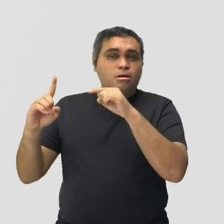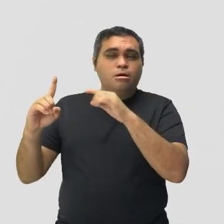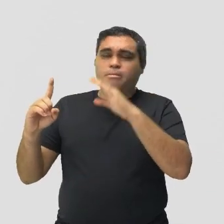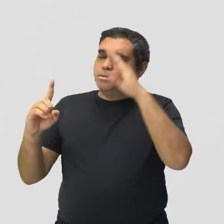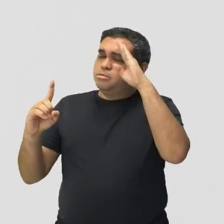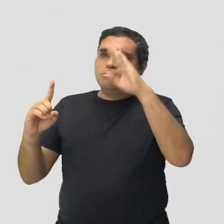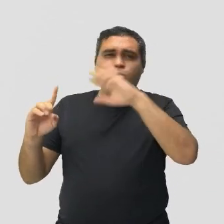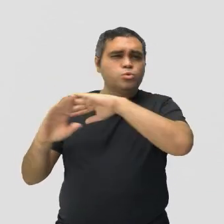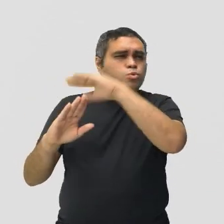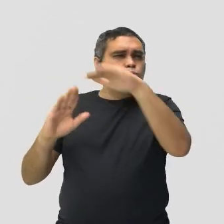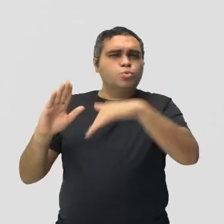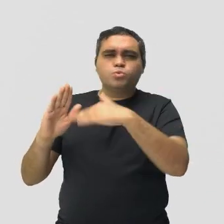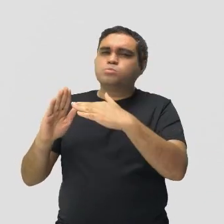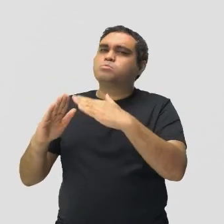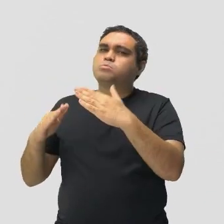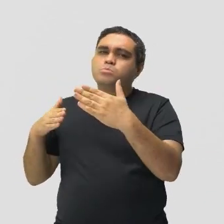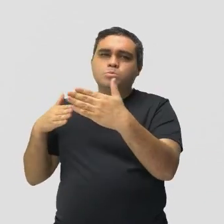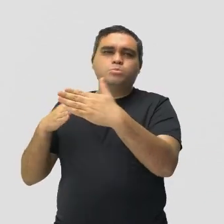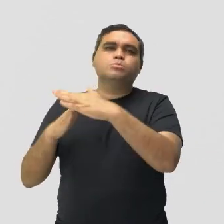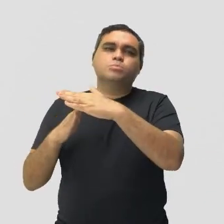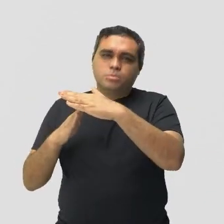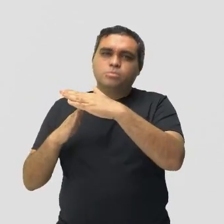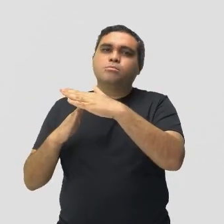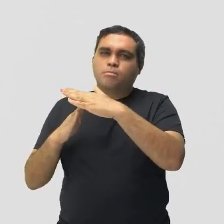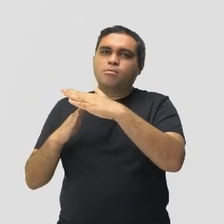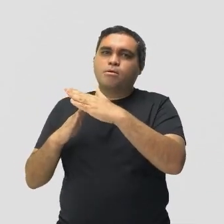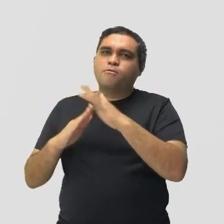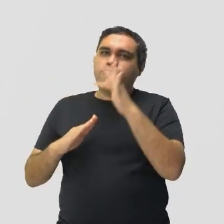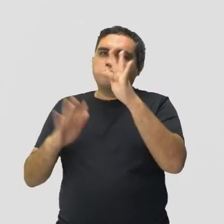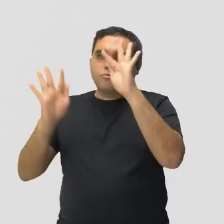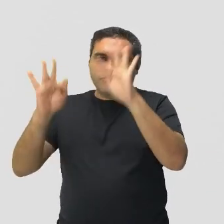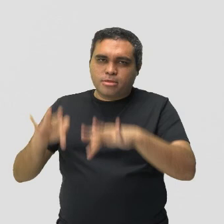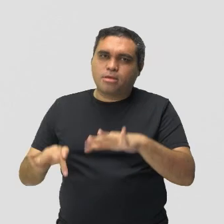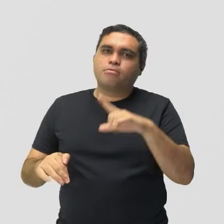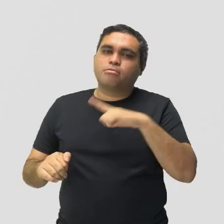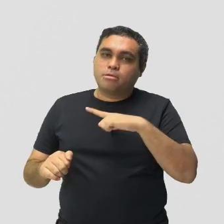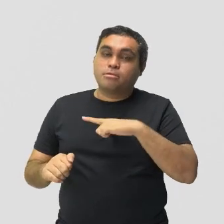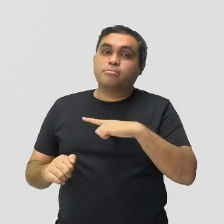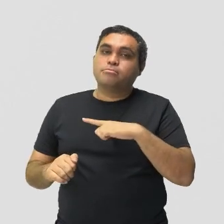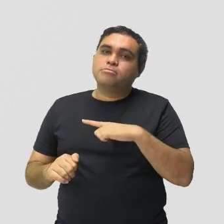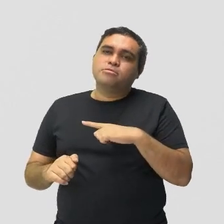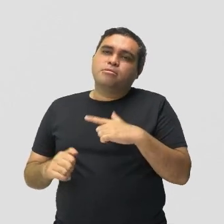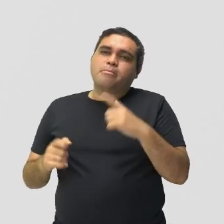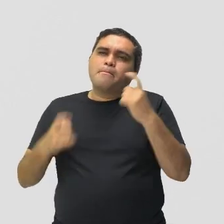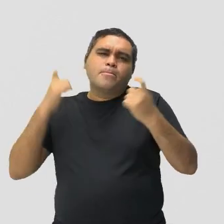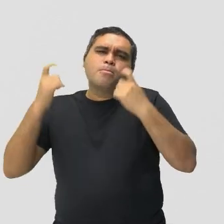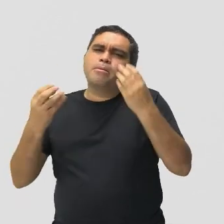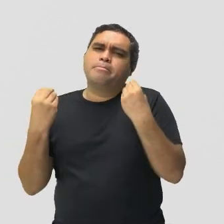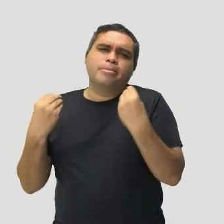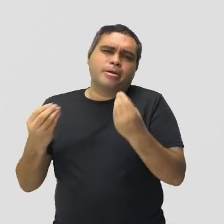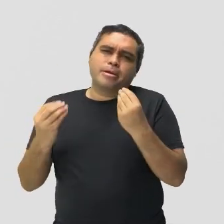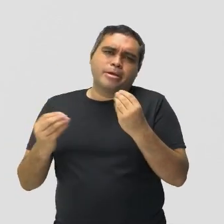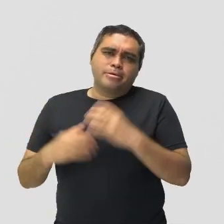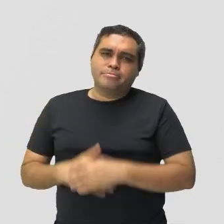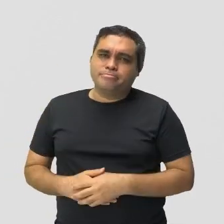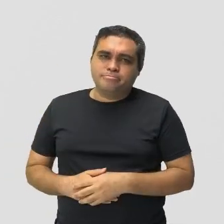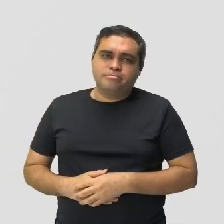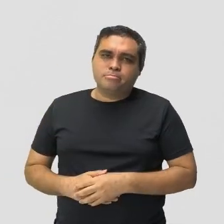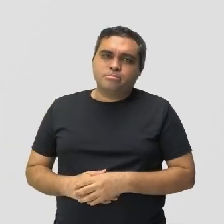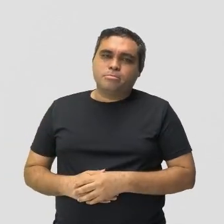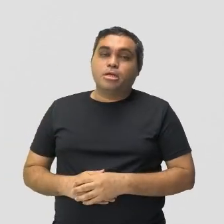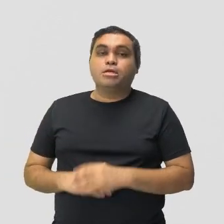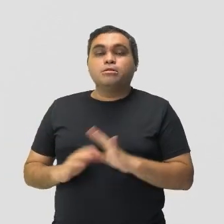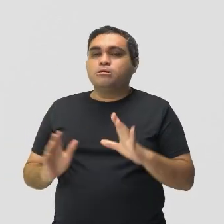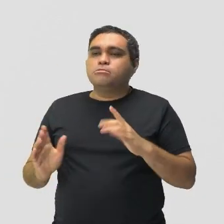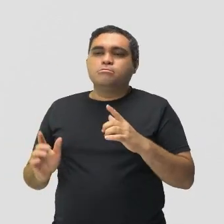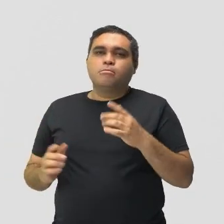Deus, tudo é finito e não temos que nos preocupar com o que é finito, mas nos preocupar com aquilo que é finito. Então,